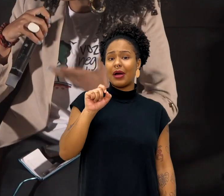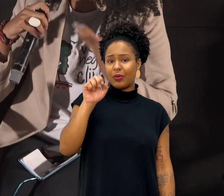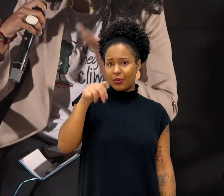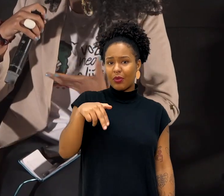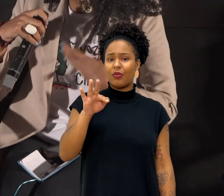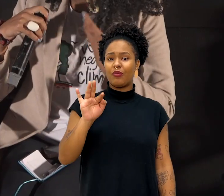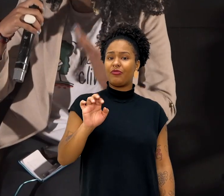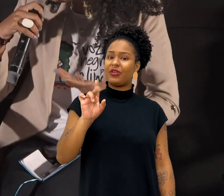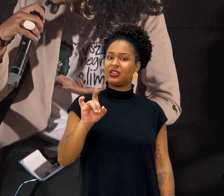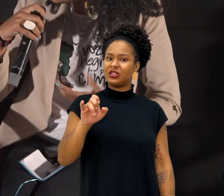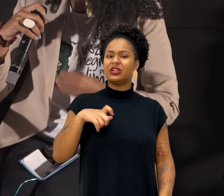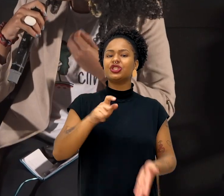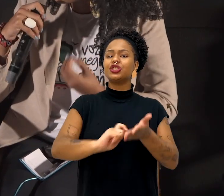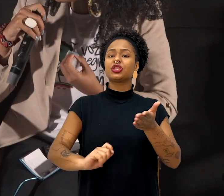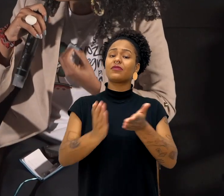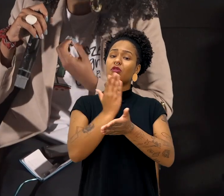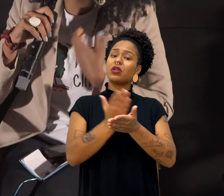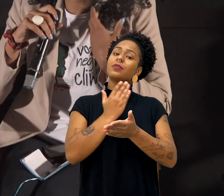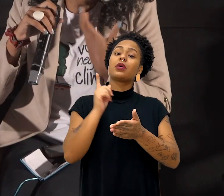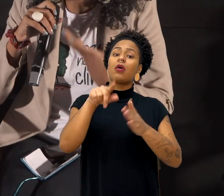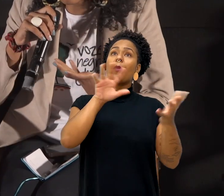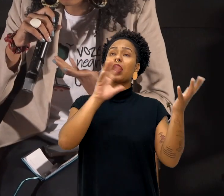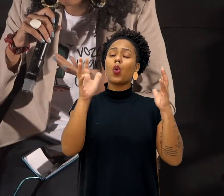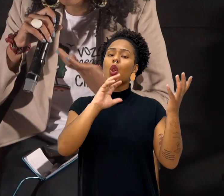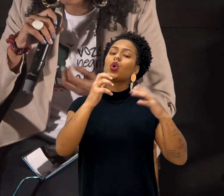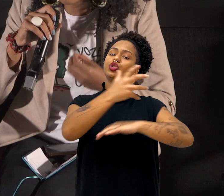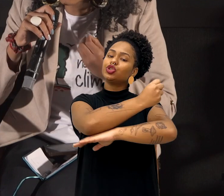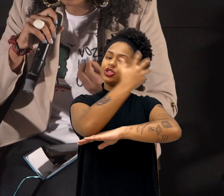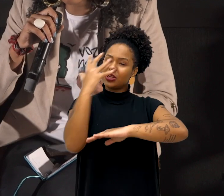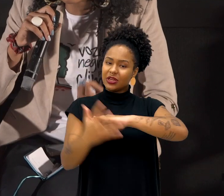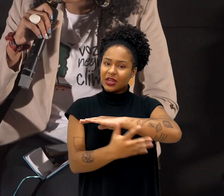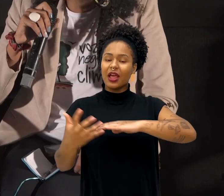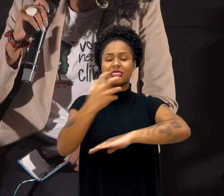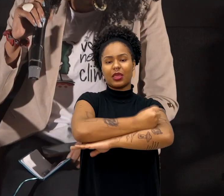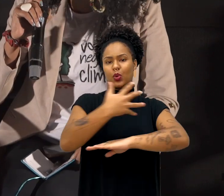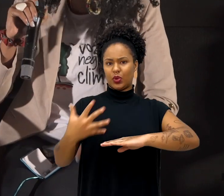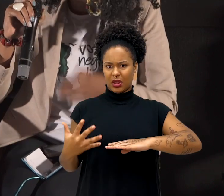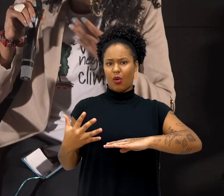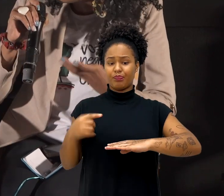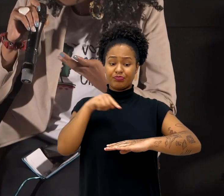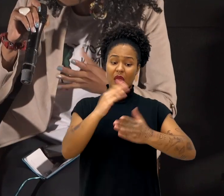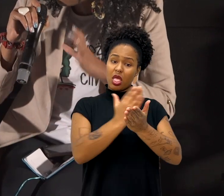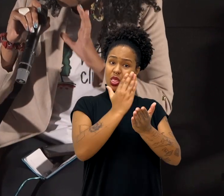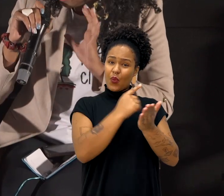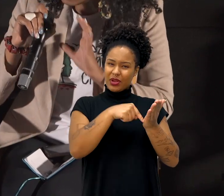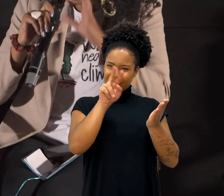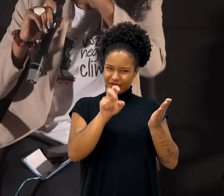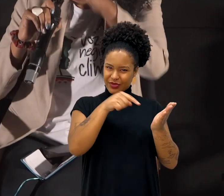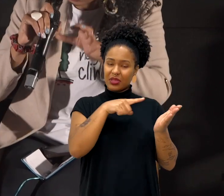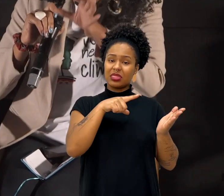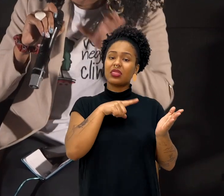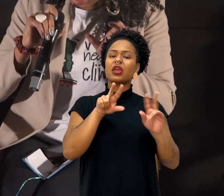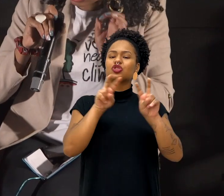de ler e conhecer, dialogar com Malcolm Ferdinand, que é autor do livro Uma Ecologia Decolonial. Em seu livro, o